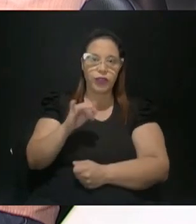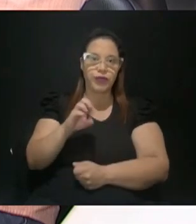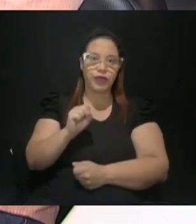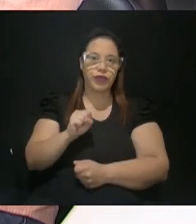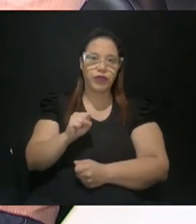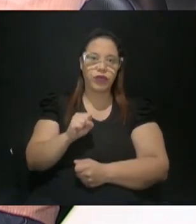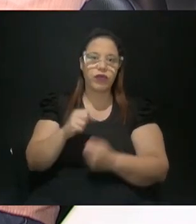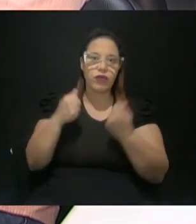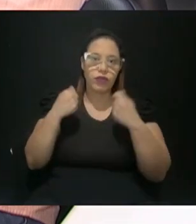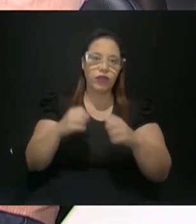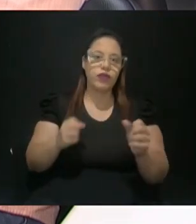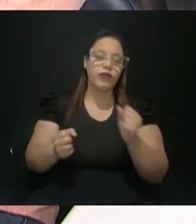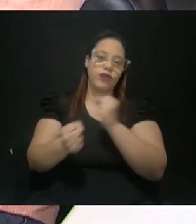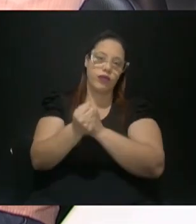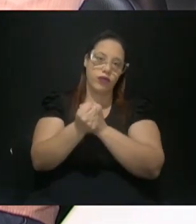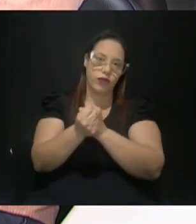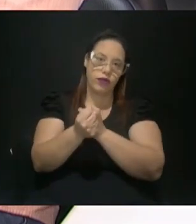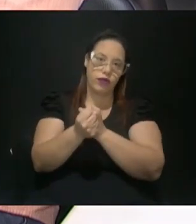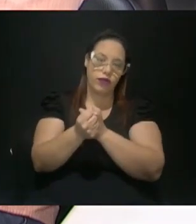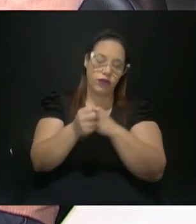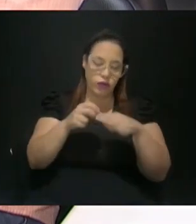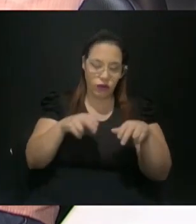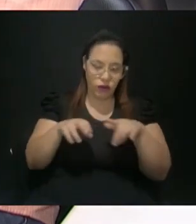com a investigação policial, por exemplo,